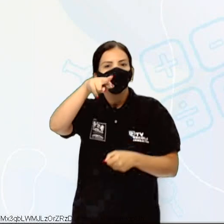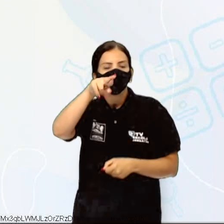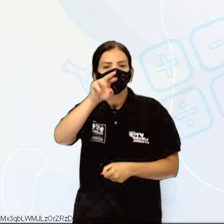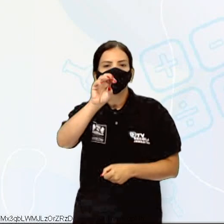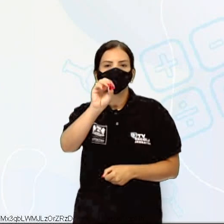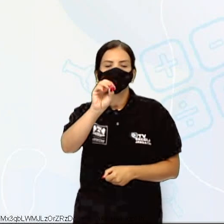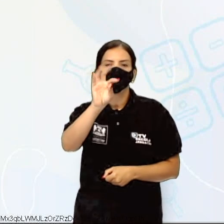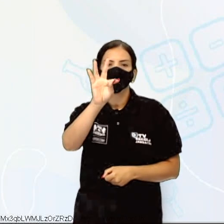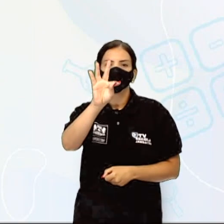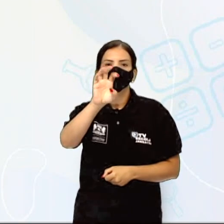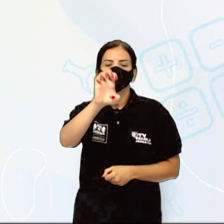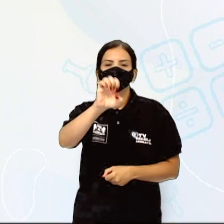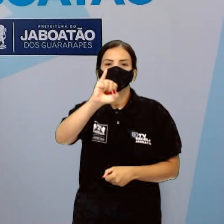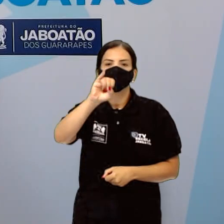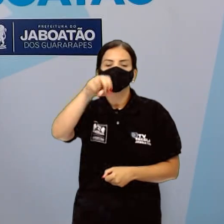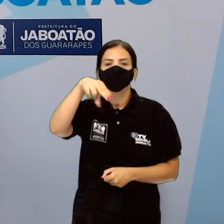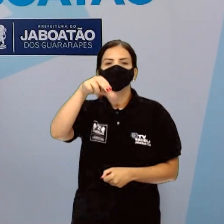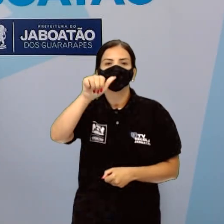própria célula.